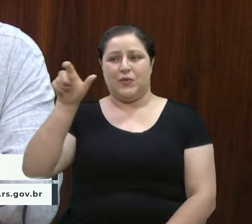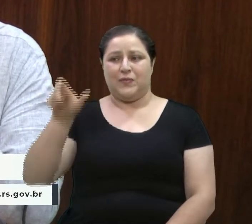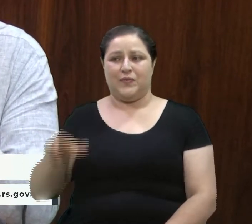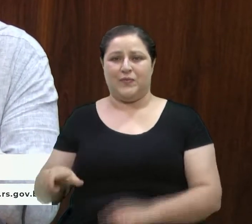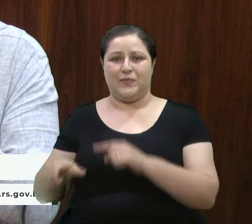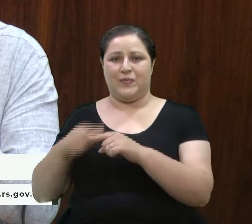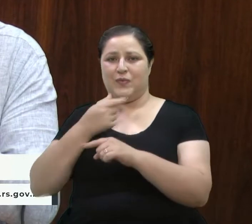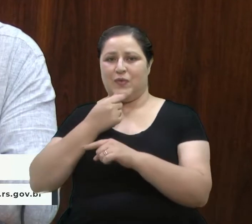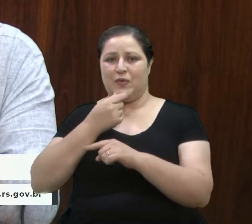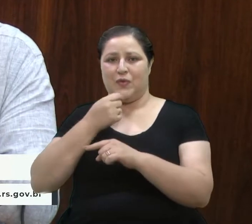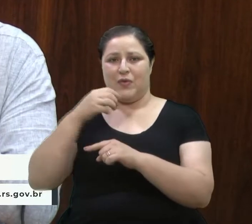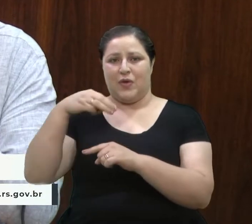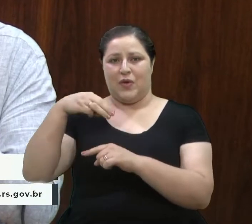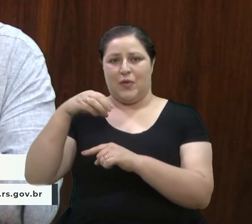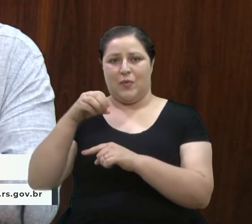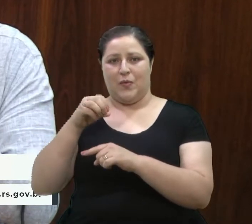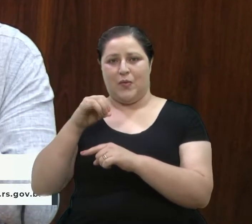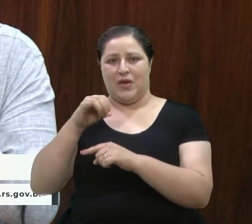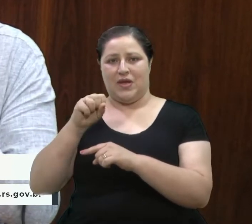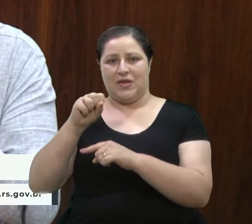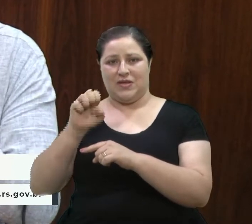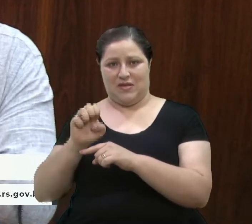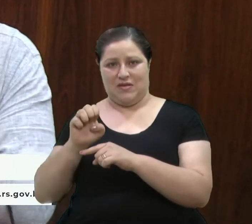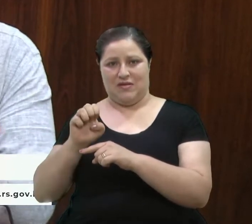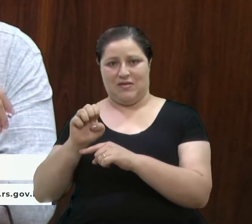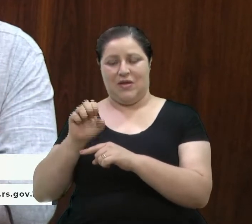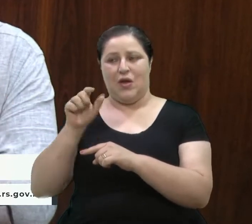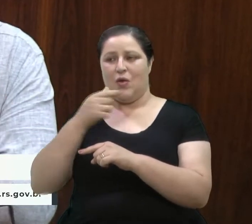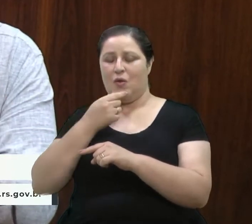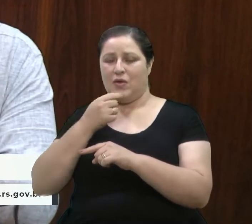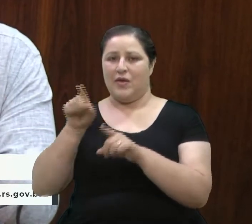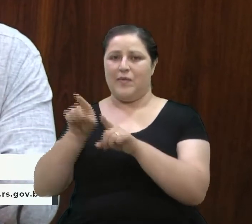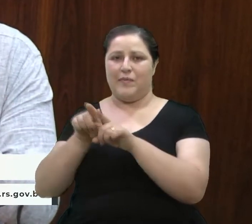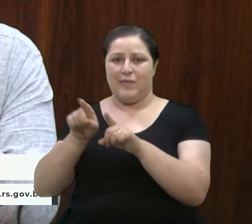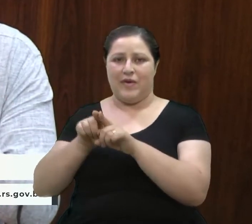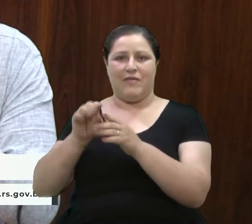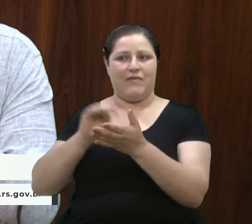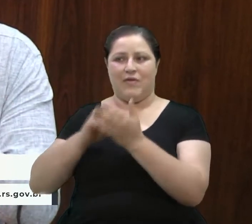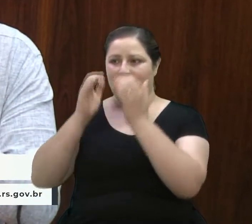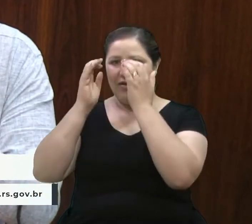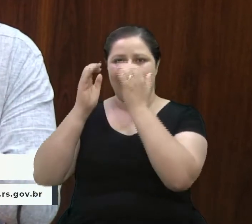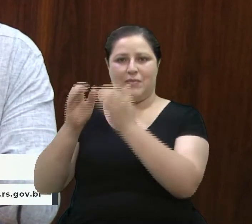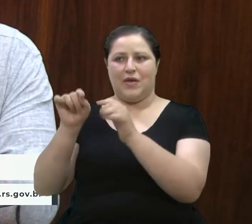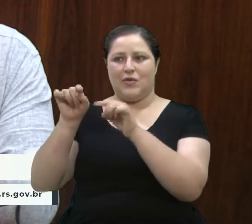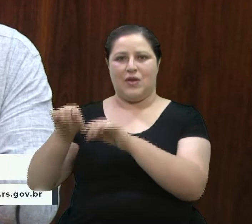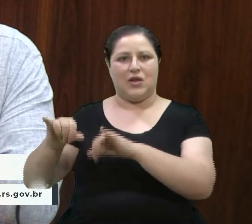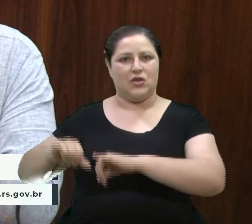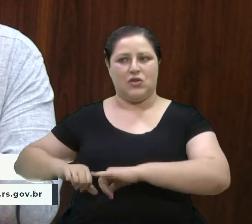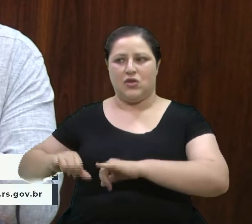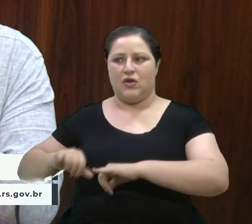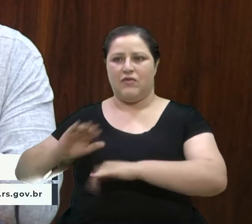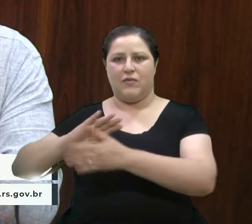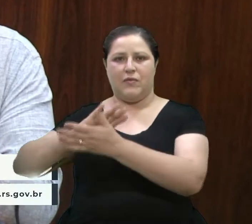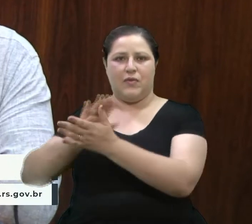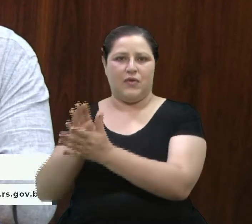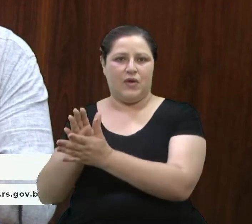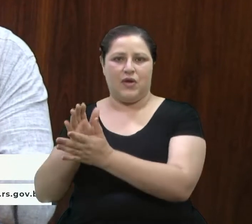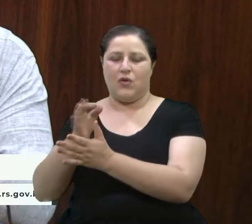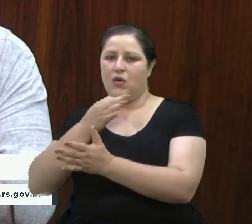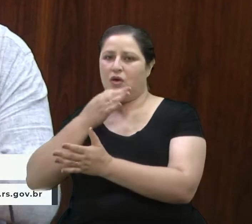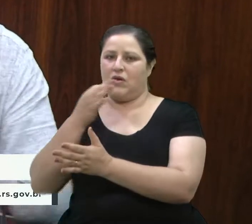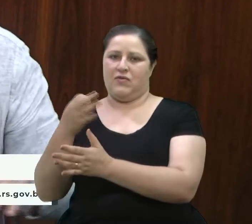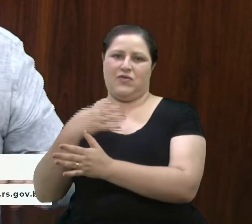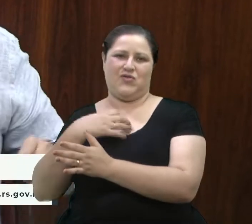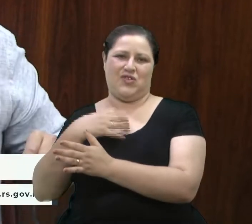de intolerância, um homem negro que morreu de forma vil e torpe, e é nesse sentido que eu me manifesto, né, de que a gente